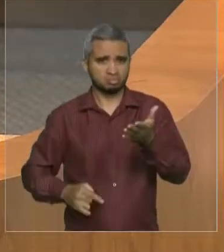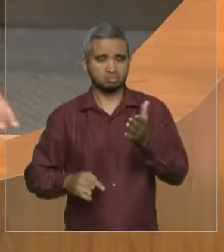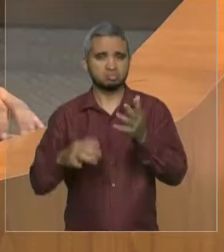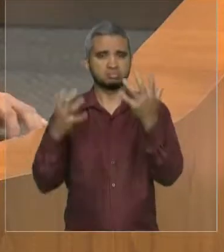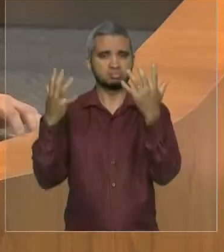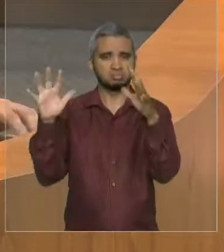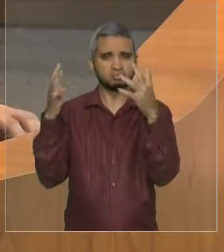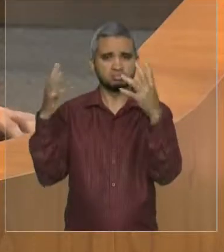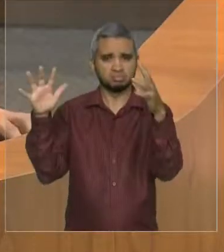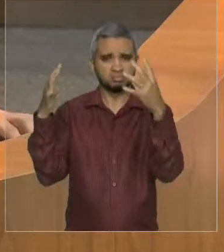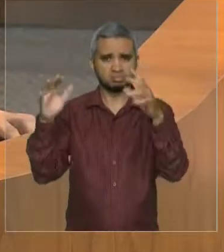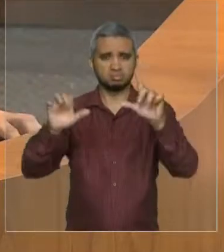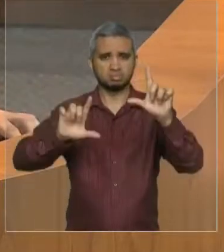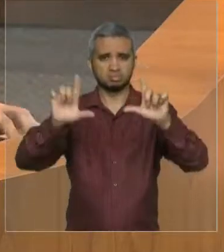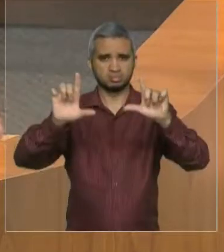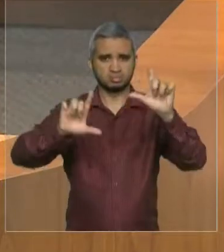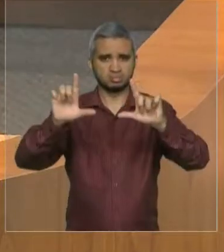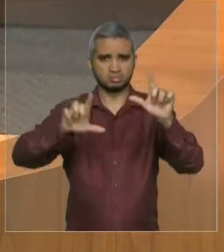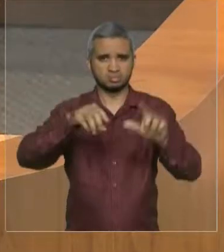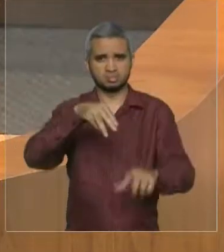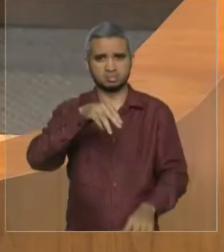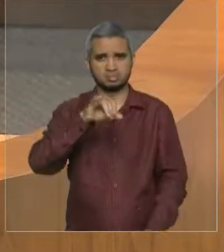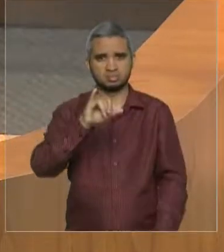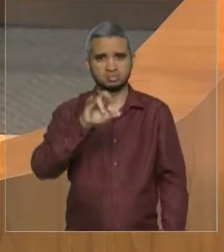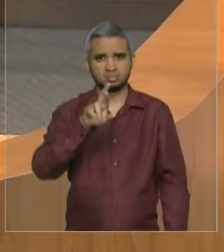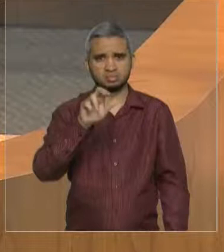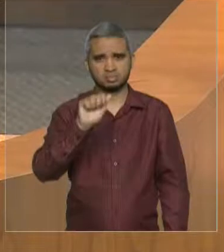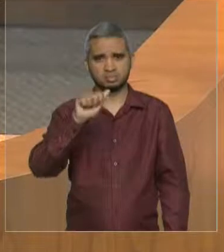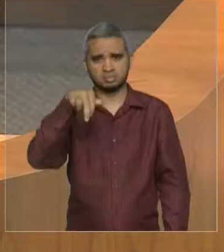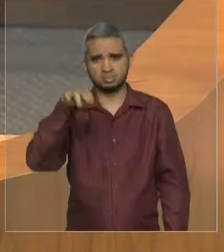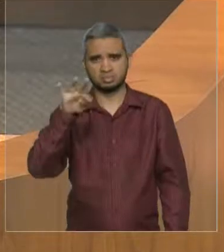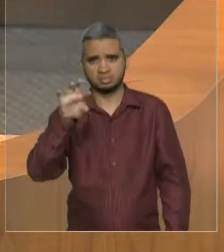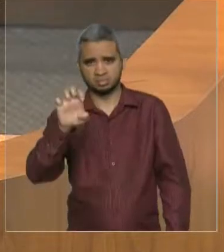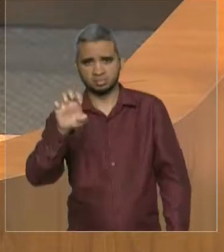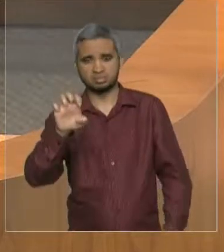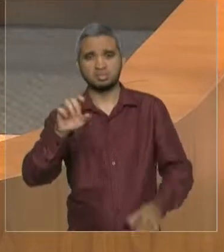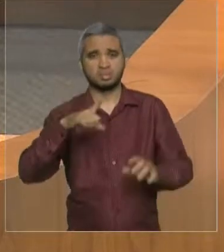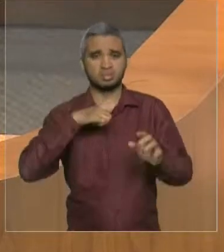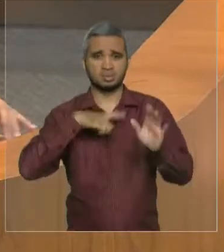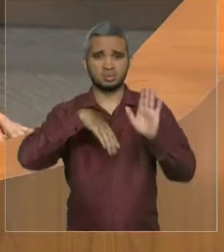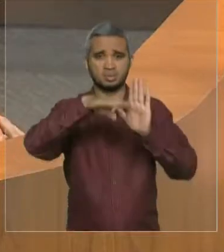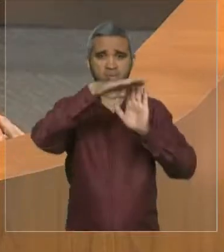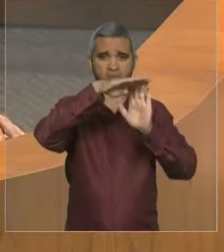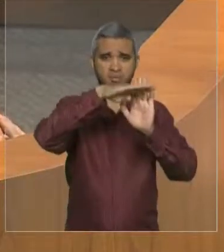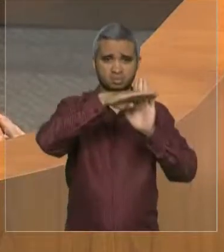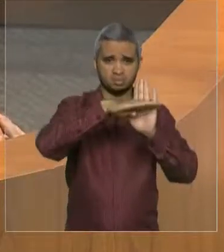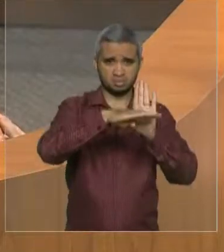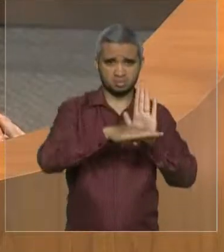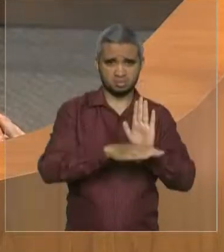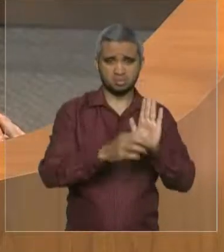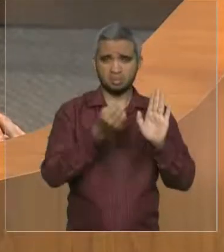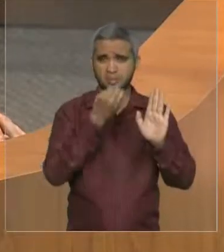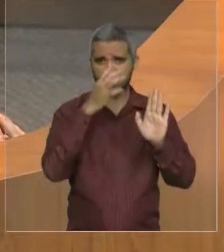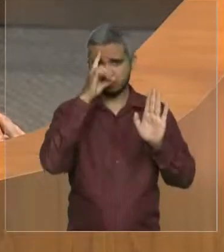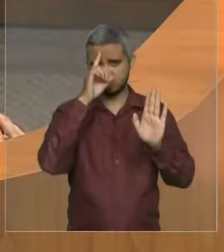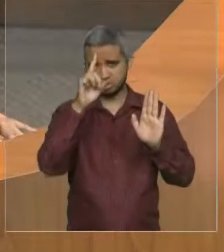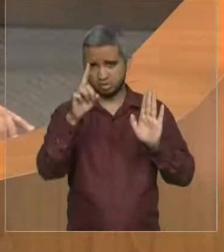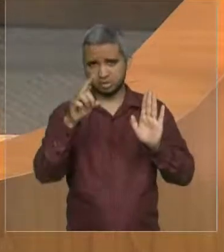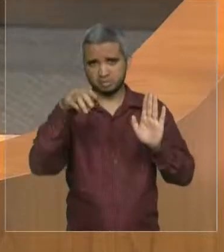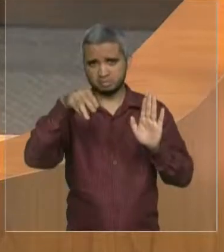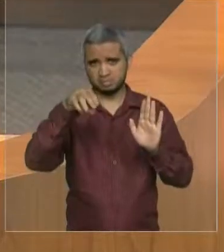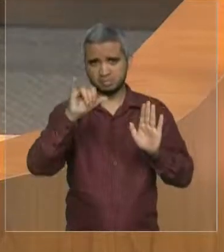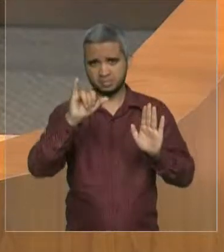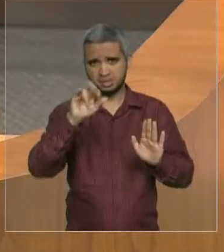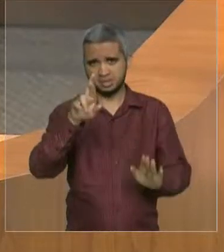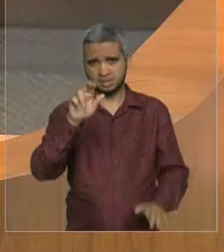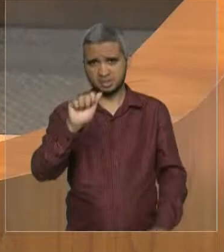TV Mirante, em virtude do programa Bom Dia Mirante, que é apresentado todos os dias pela jornalista